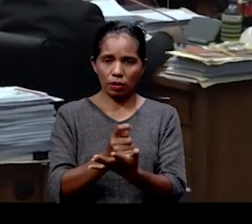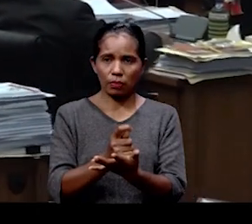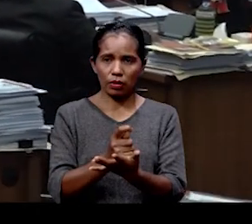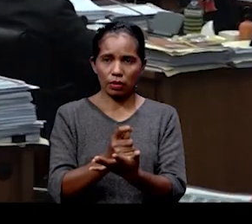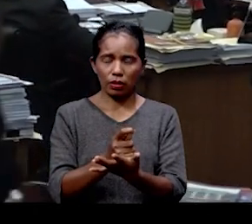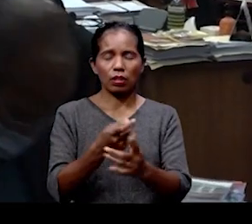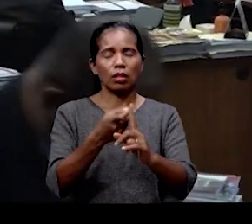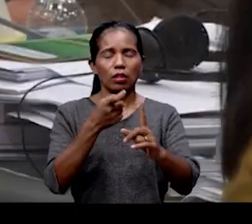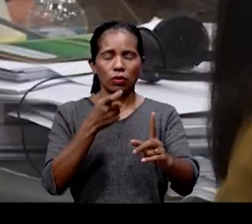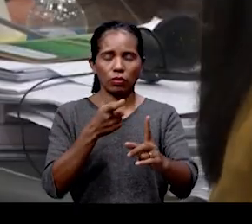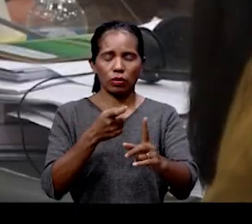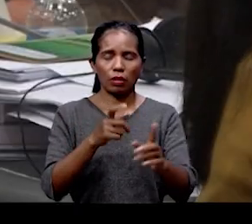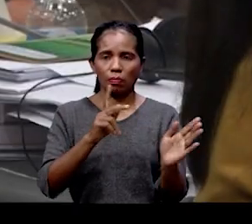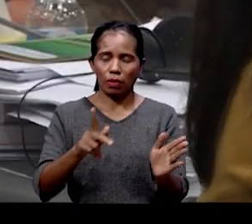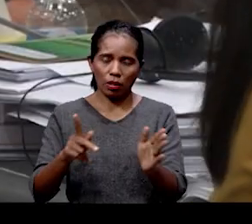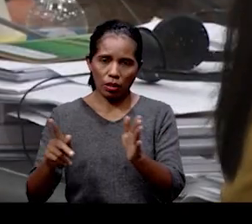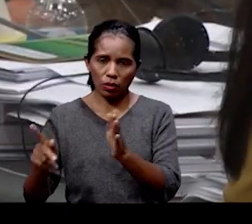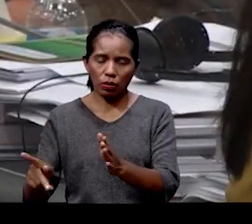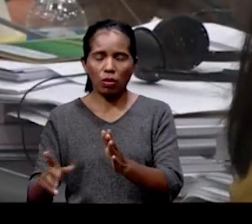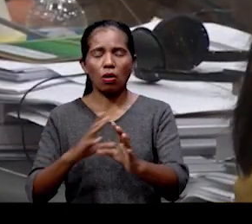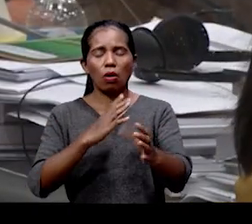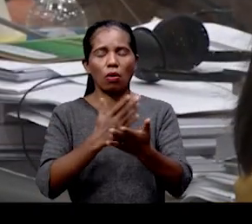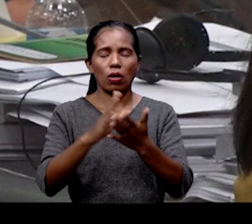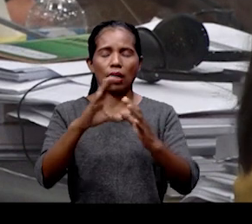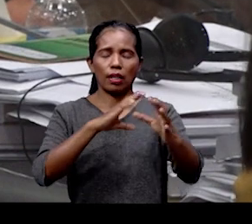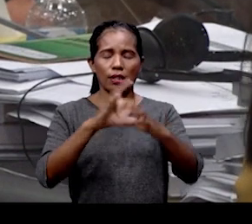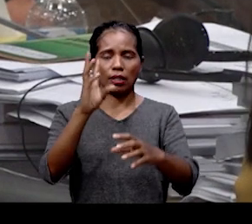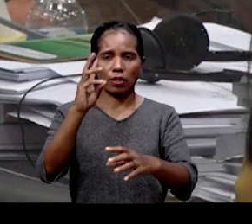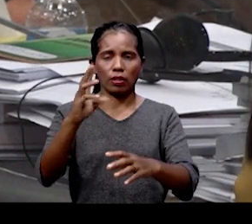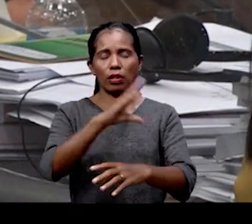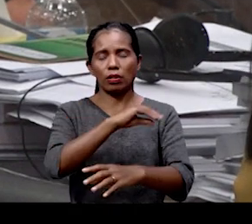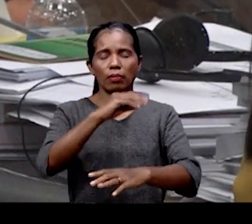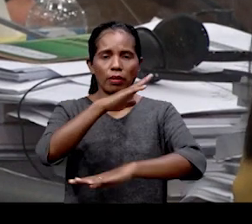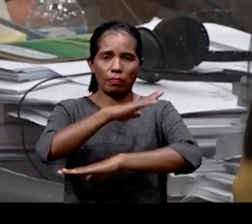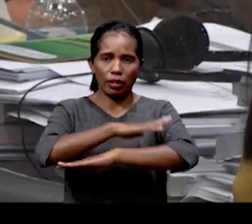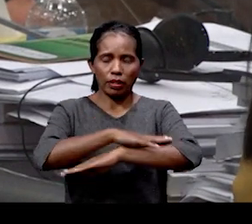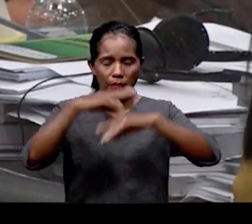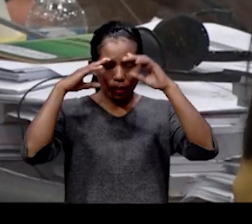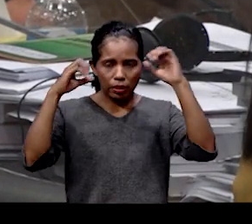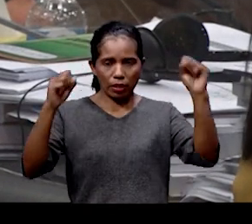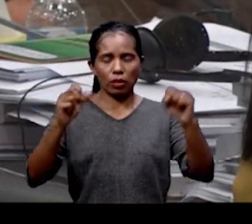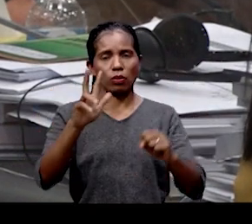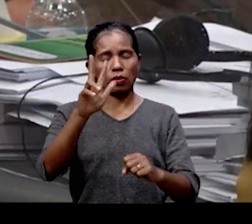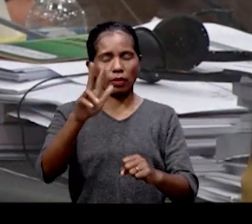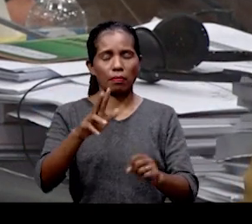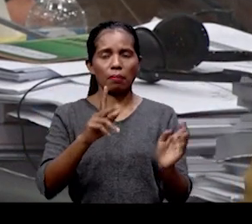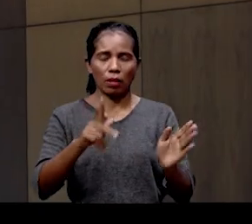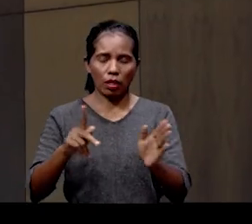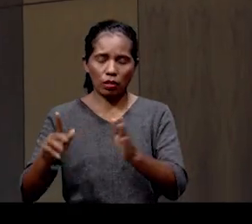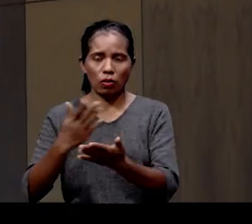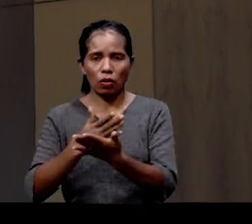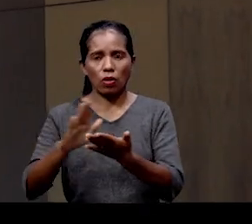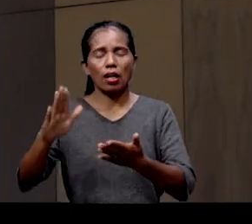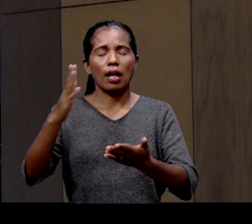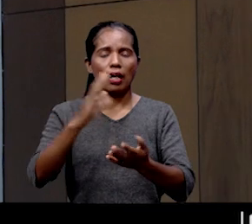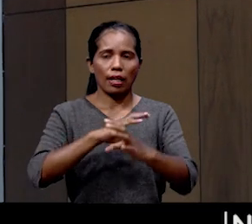husi plano sosa careta operacional nen, noba mesa presidente tolu. Mebe plano sosa careta fomba mesa presidente